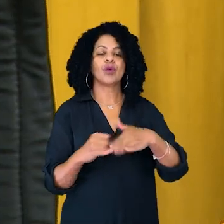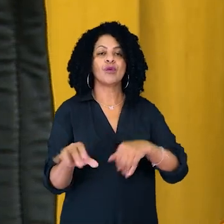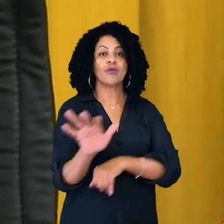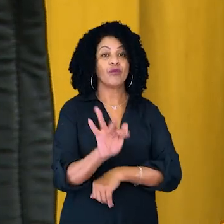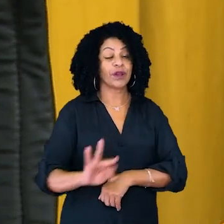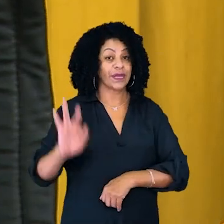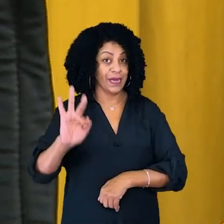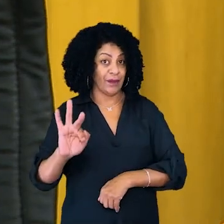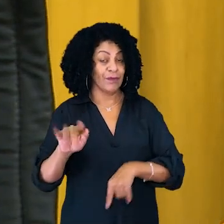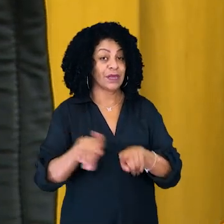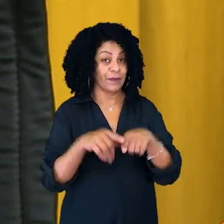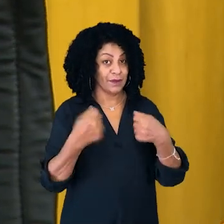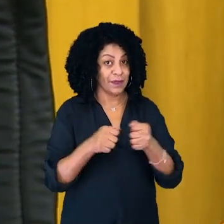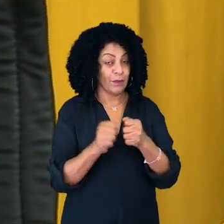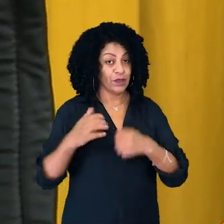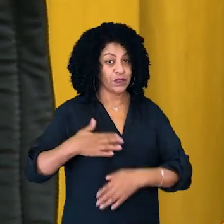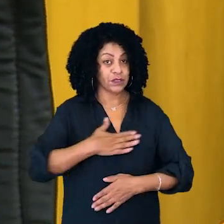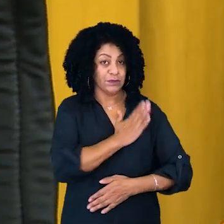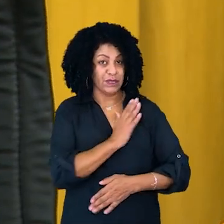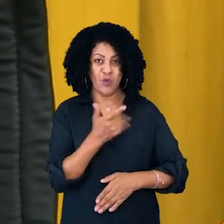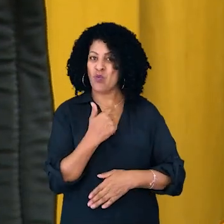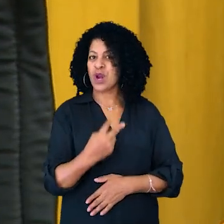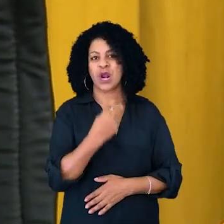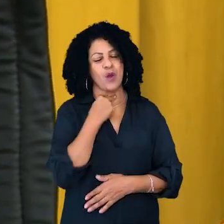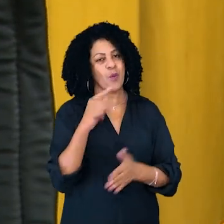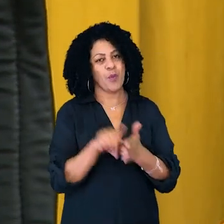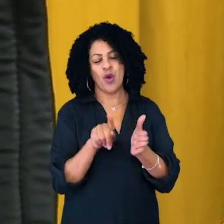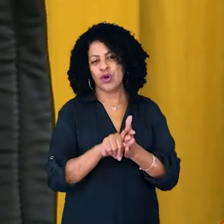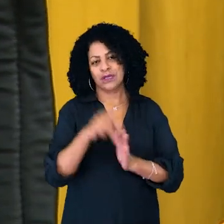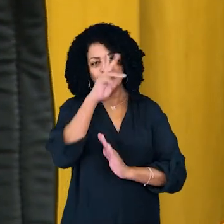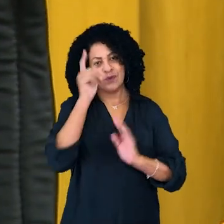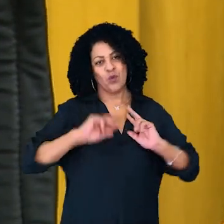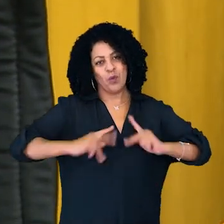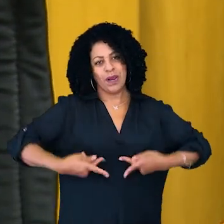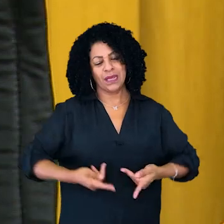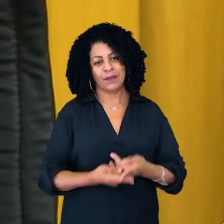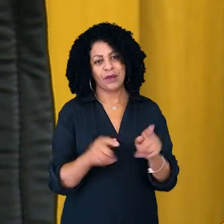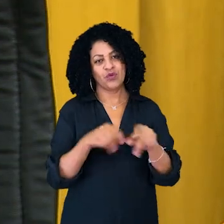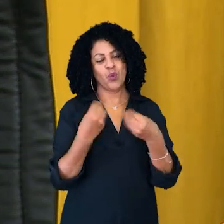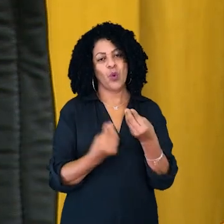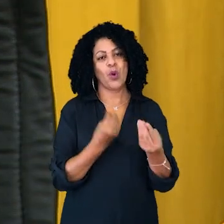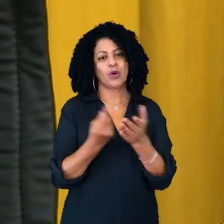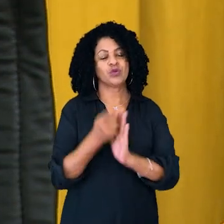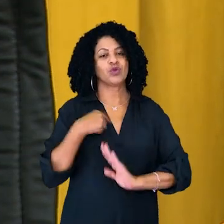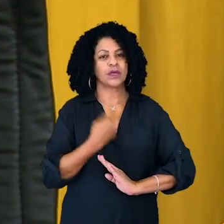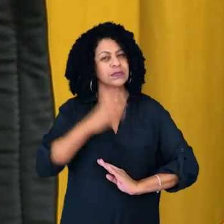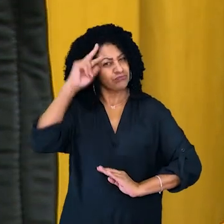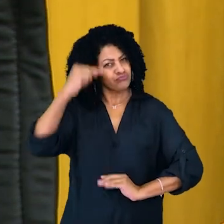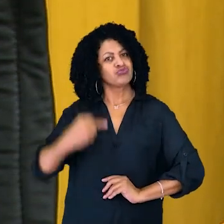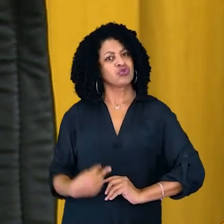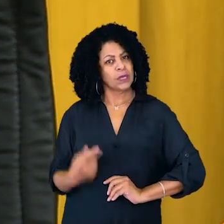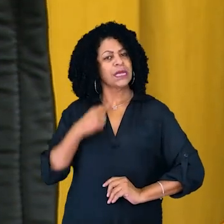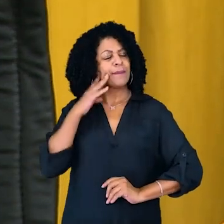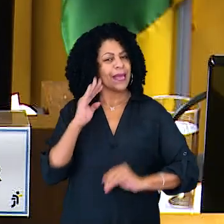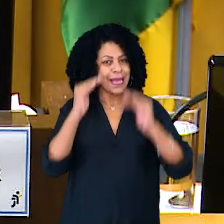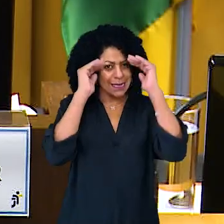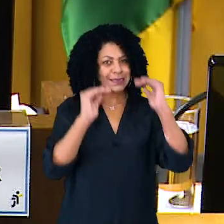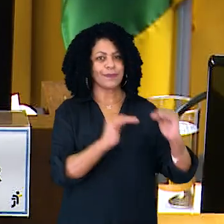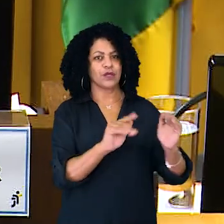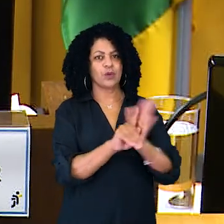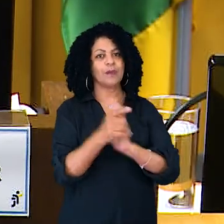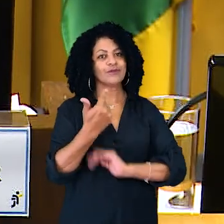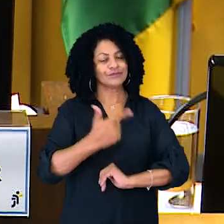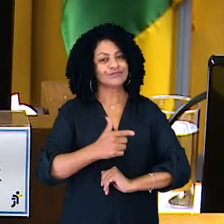do princípio da não discriminação, do princípio da dignidade da pessoa humana, da necessidade de nos reconhecermos com respeito.